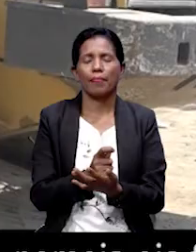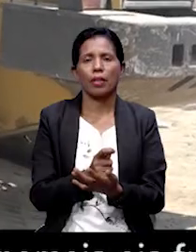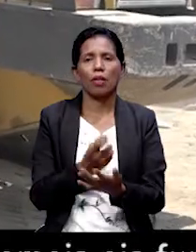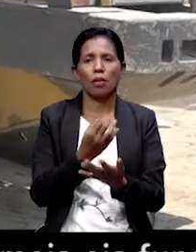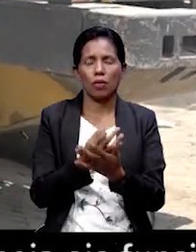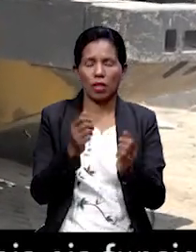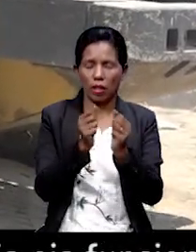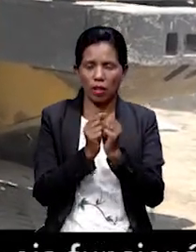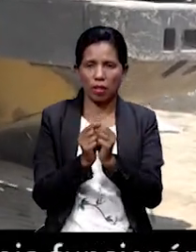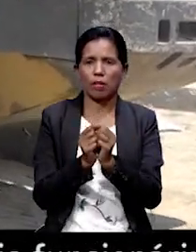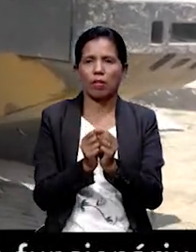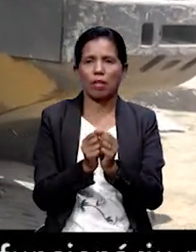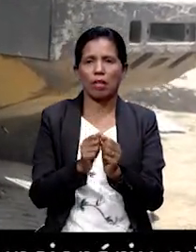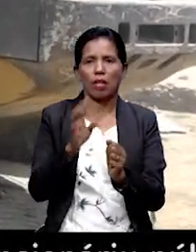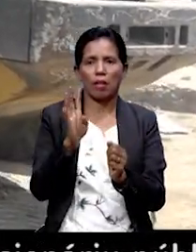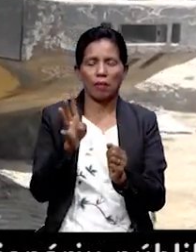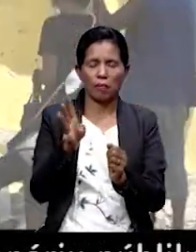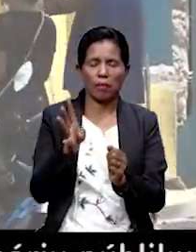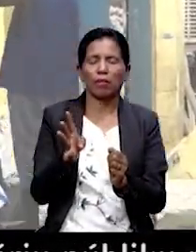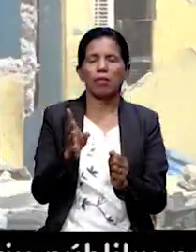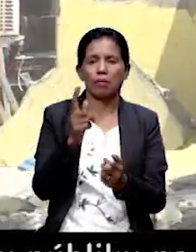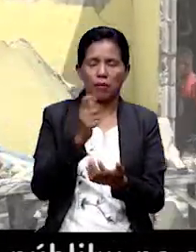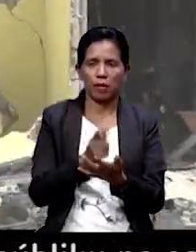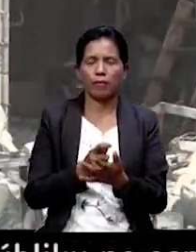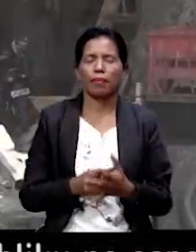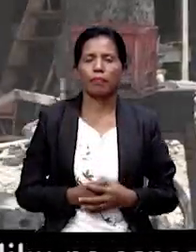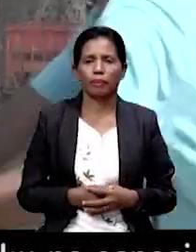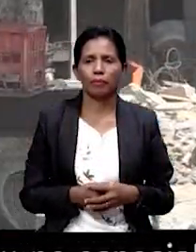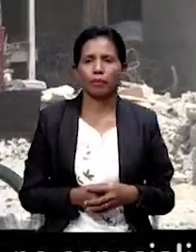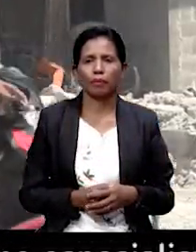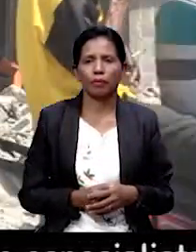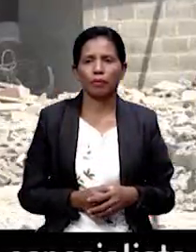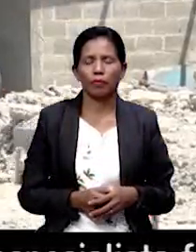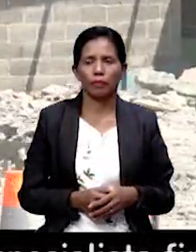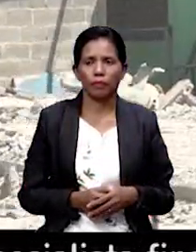dolar amerikanu hat nulu kada metro kuadrado. Almeida dos Santos, Justiniano Nano, GMN.